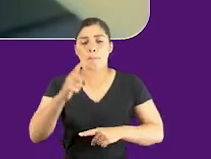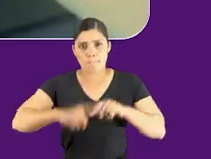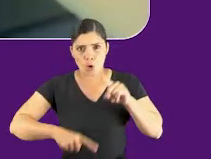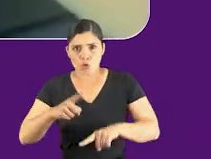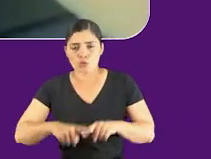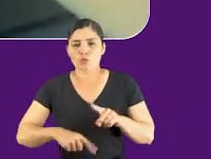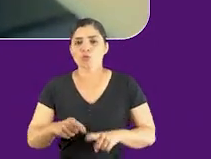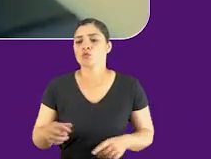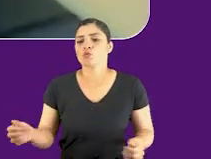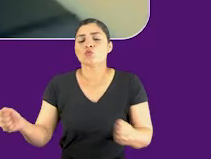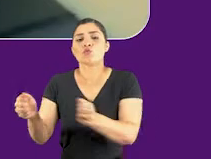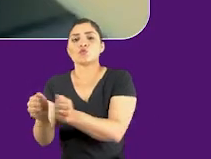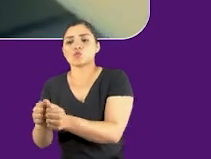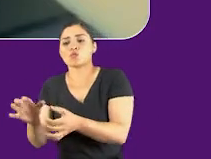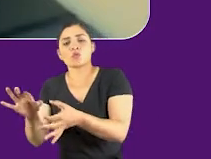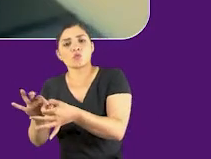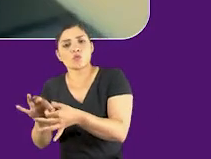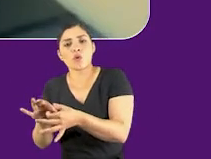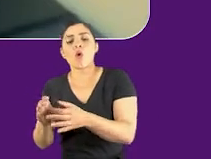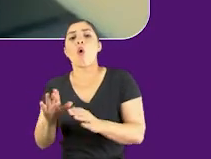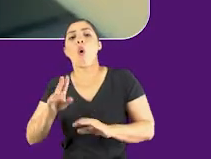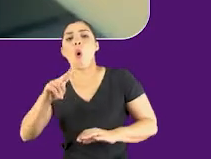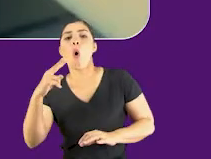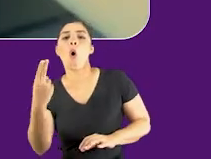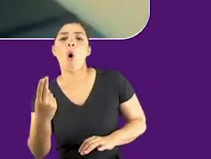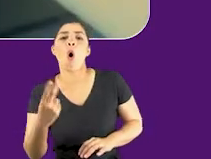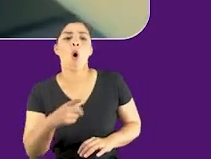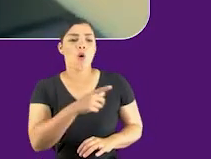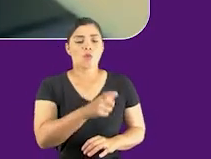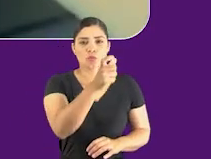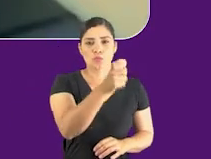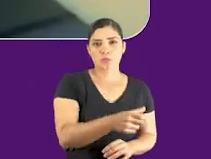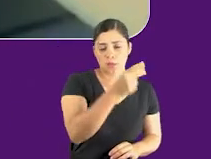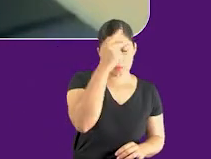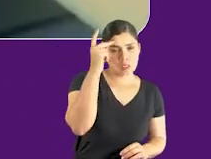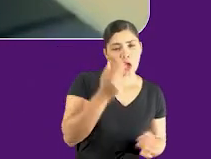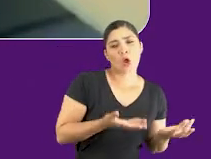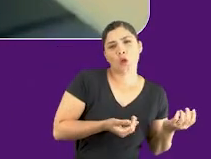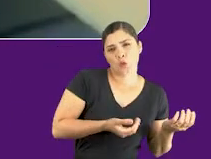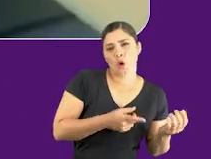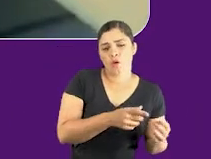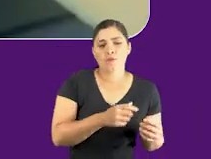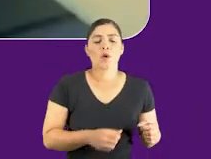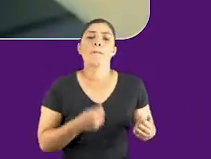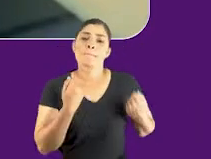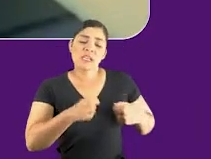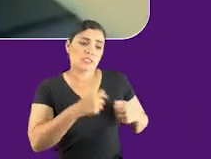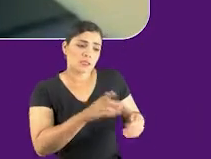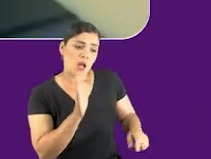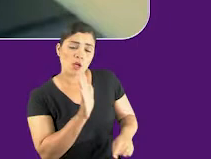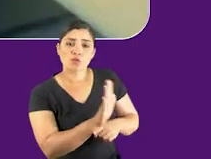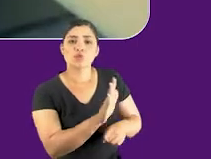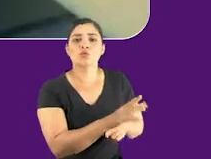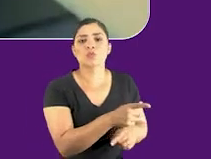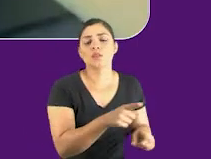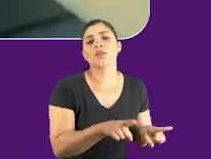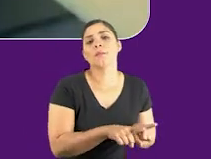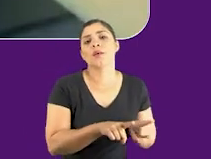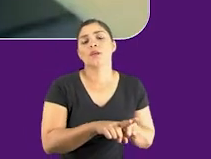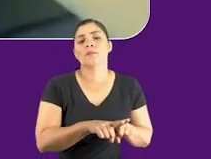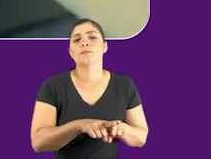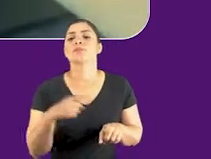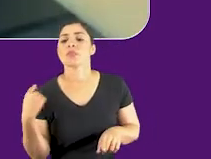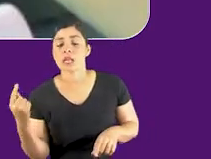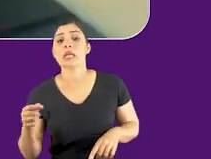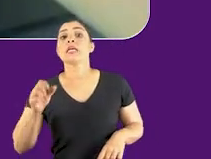produto com parceiro ou seja são os jovens que precisam de 50 100 mil reais para desenvolver um projeto que eles têm E isso nós fazemos